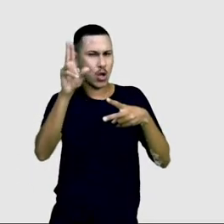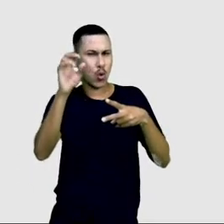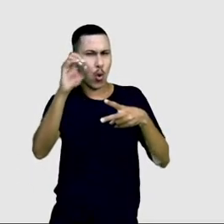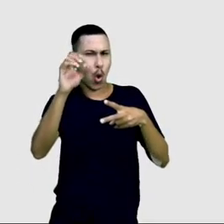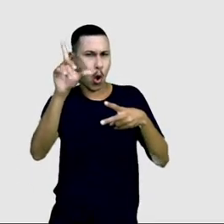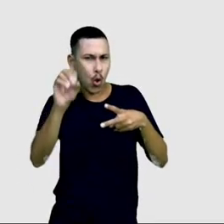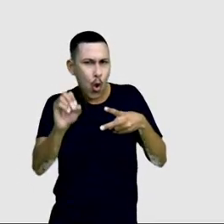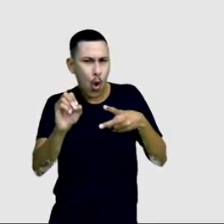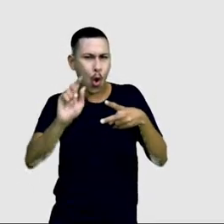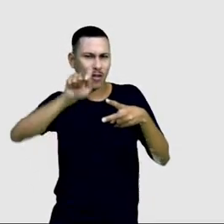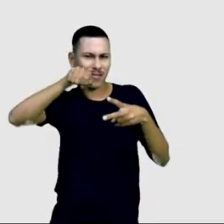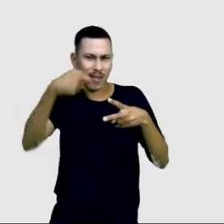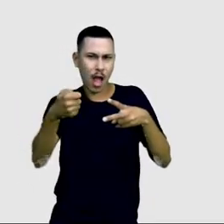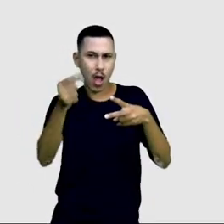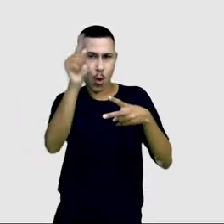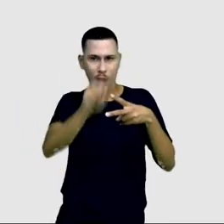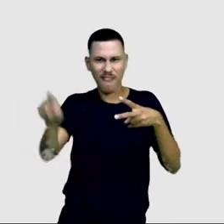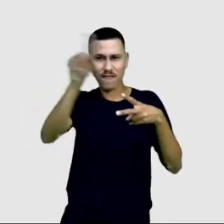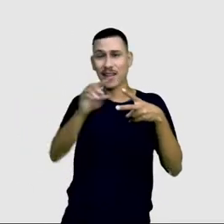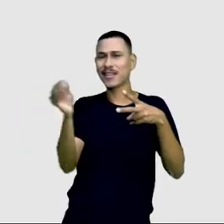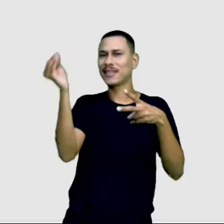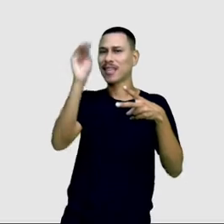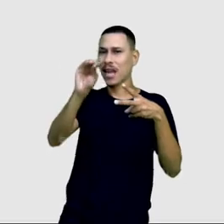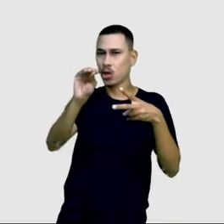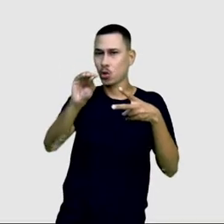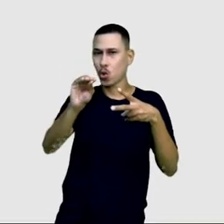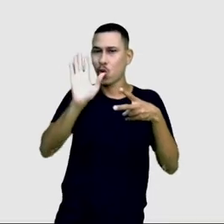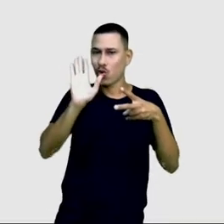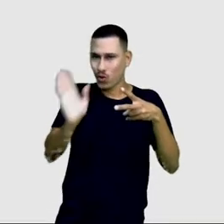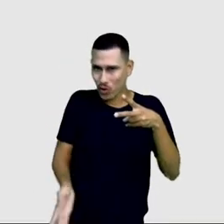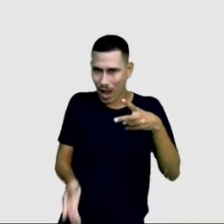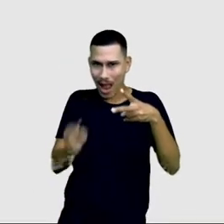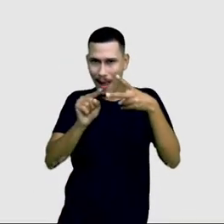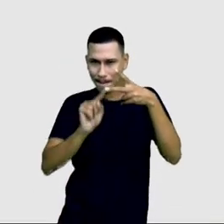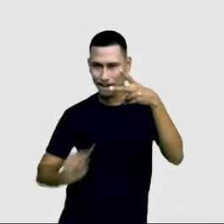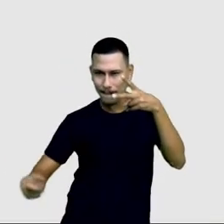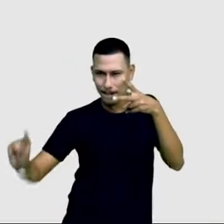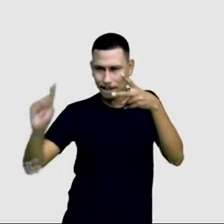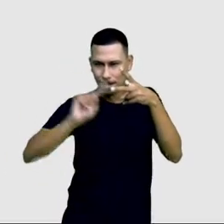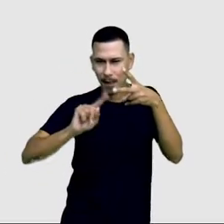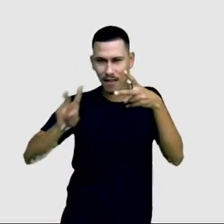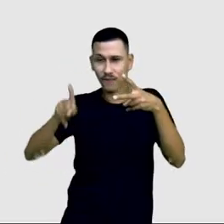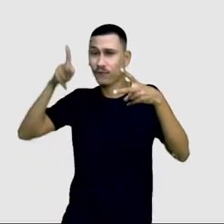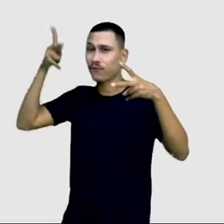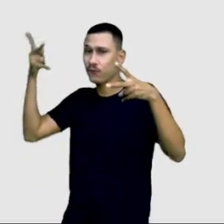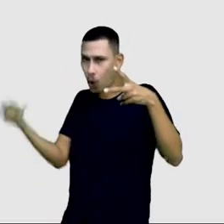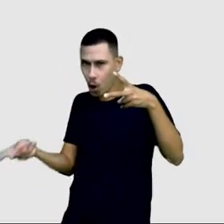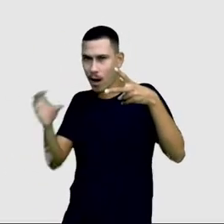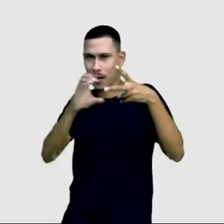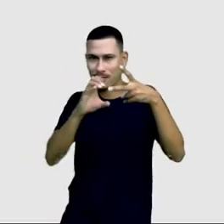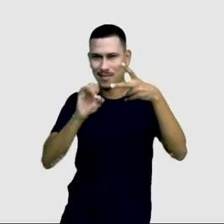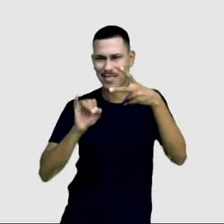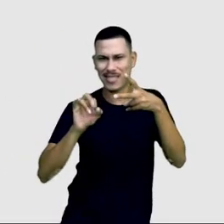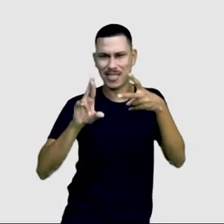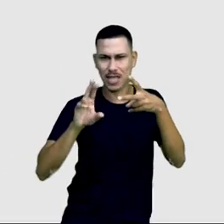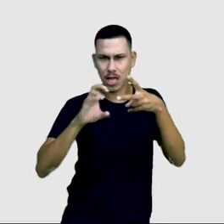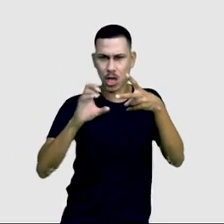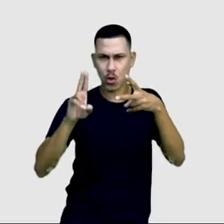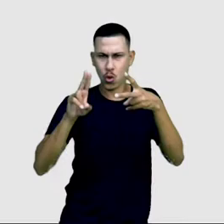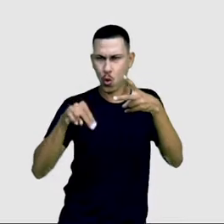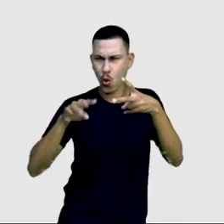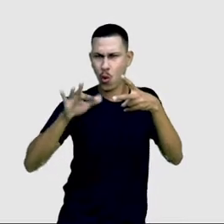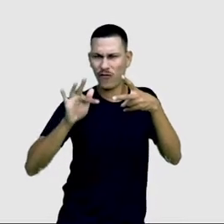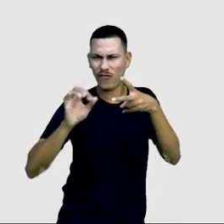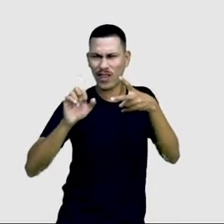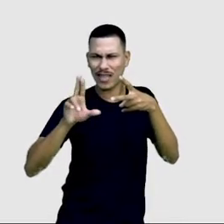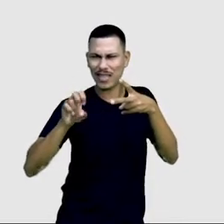que tem, que limita esse círculo, a gente chama ela de circunferência. São coisas distintas. Então, vou botar uma próxima